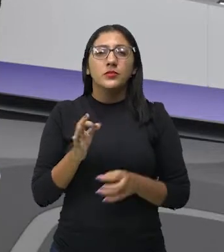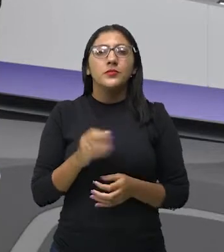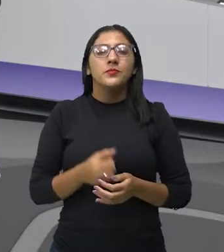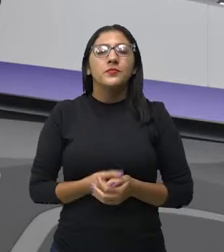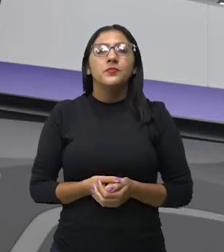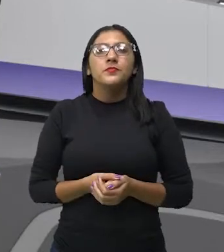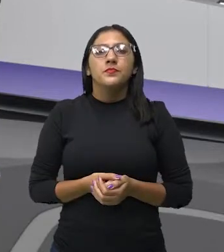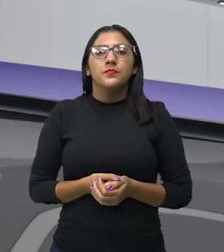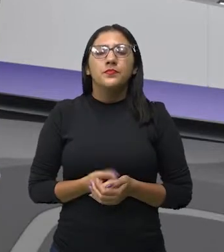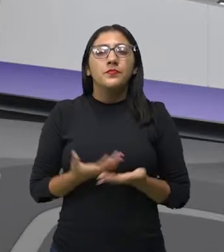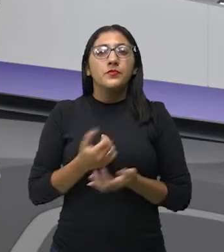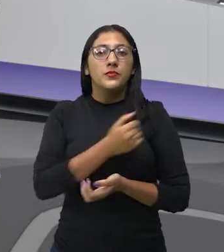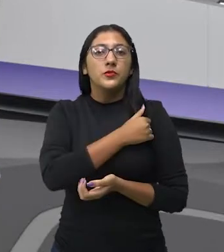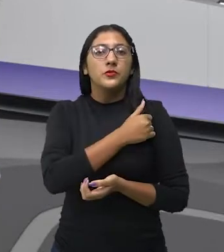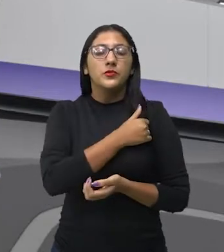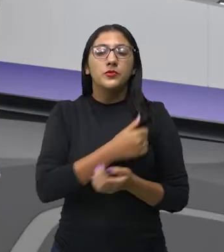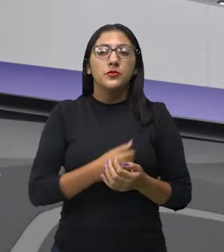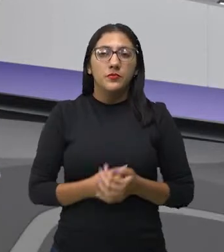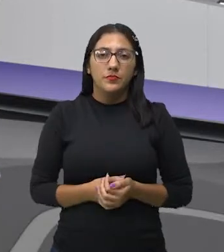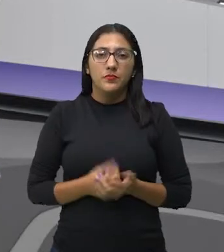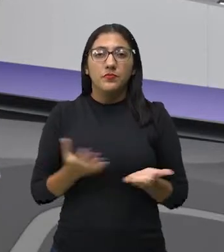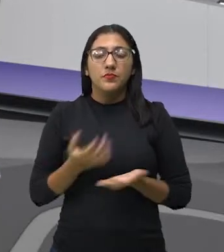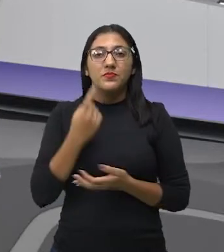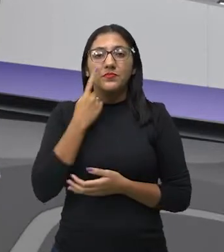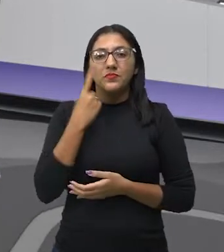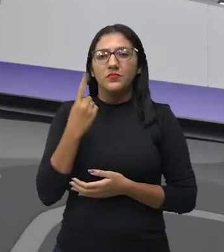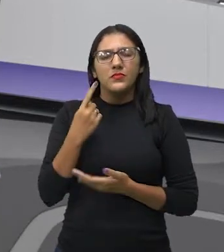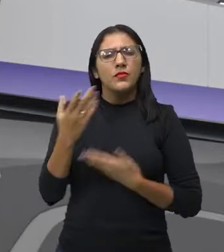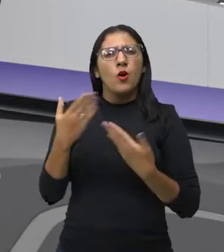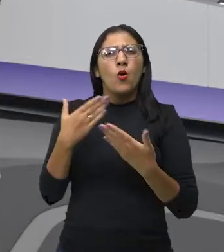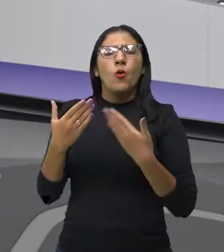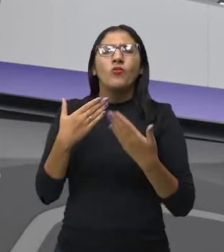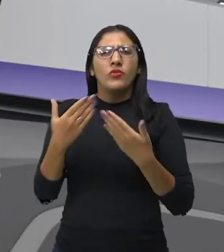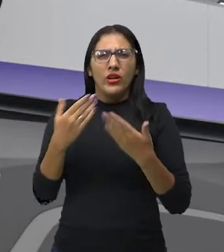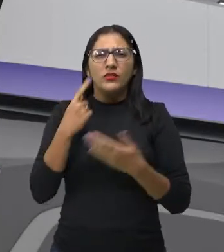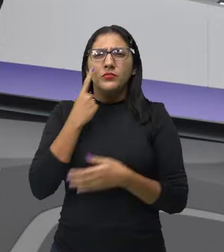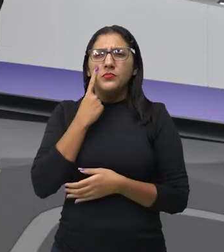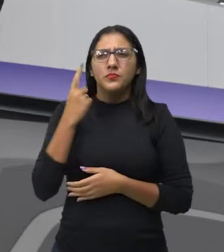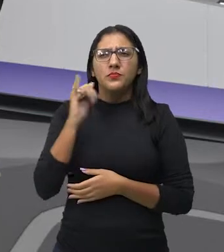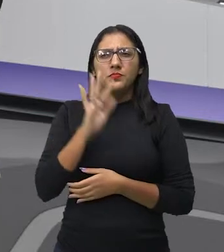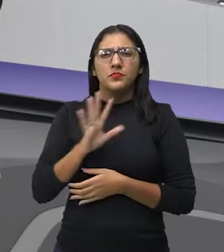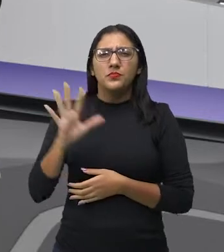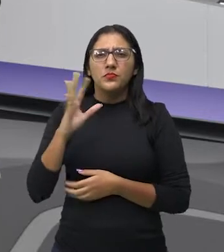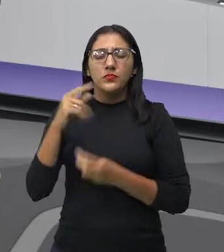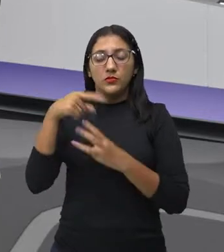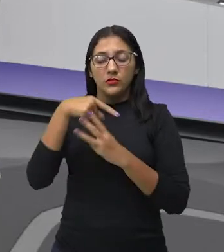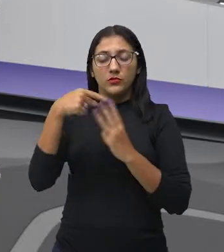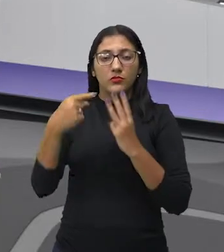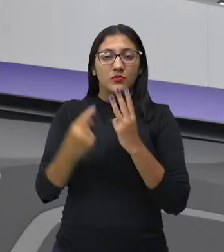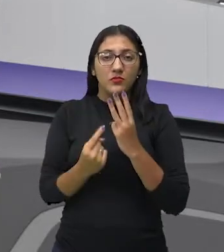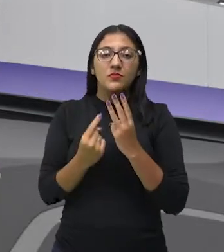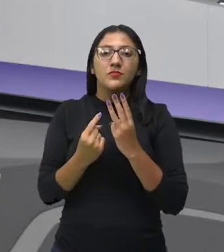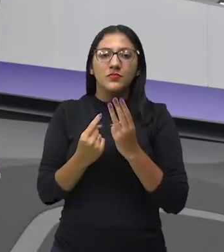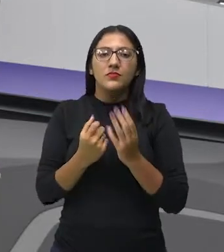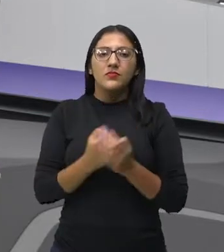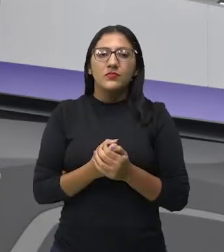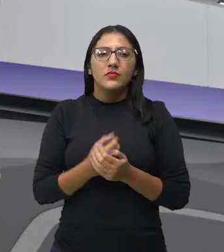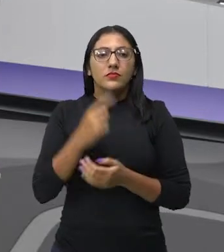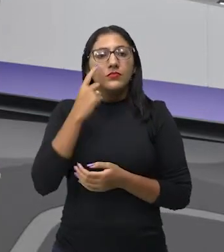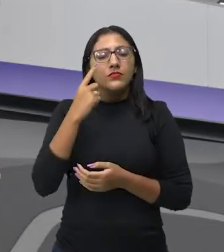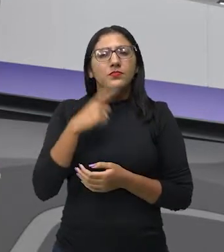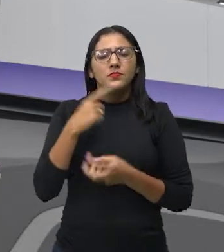legal? E aí, alunos, eu trouxe aqui para vocês uma conversa, né, entre 3 personagens e eles fazem aí